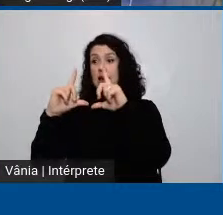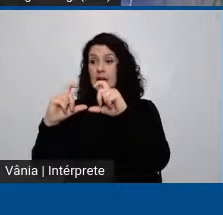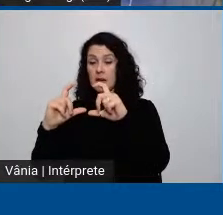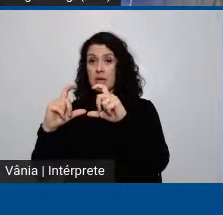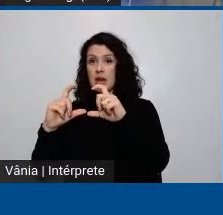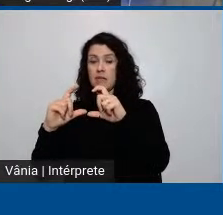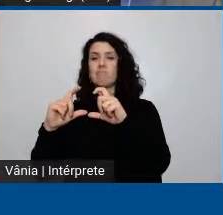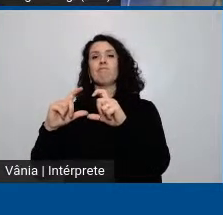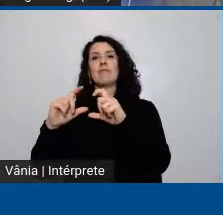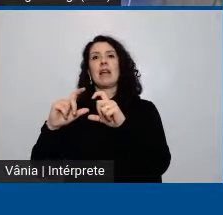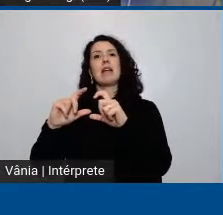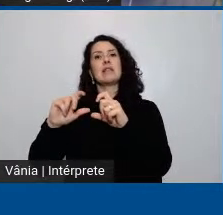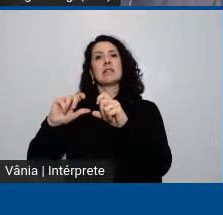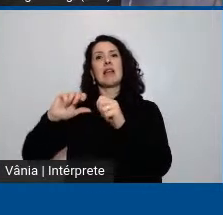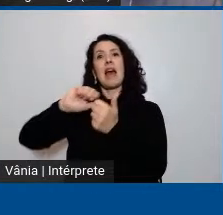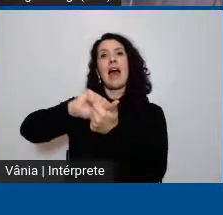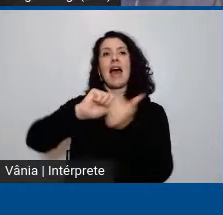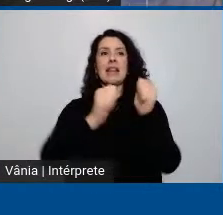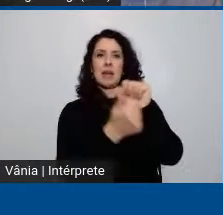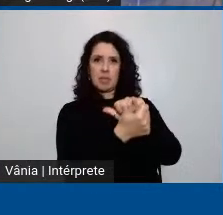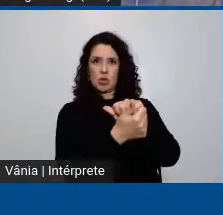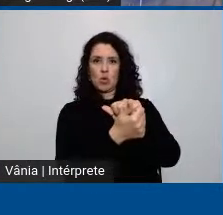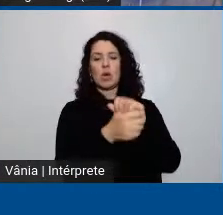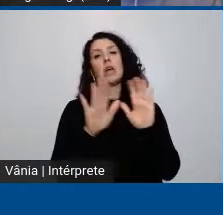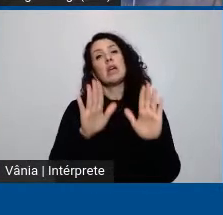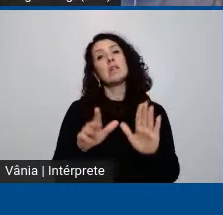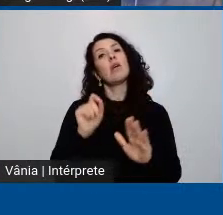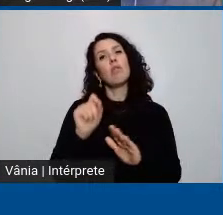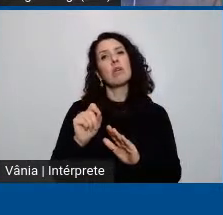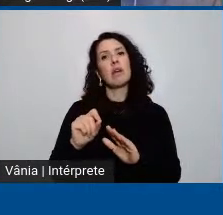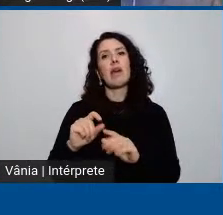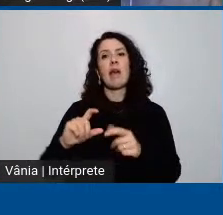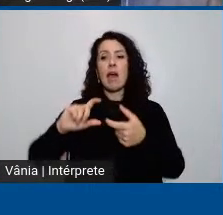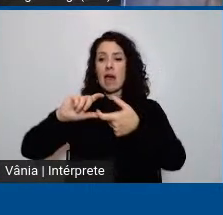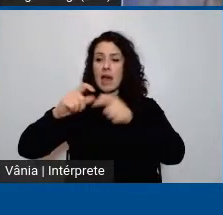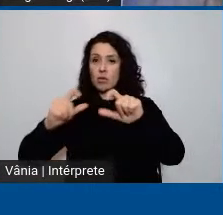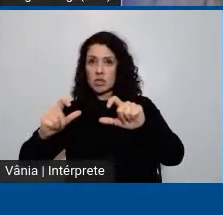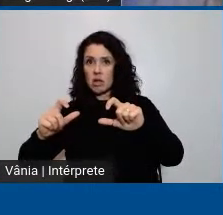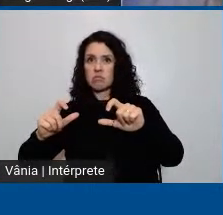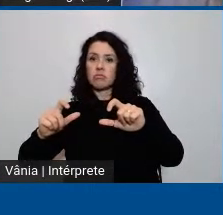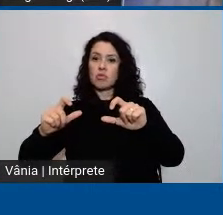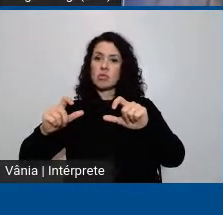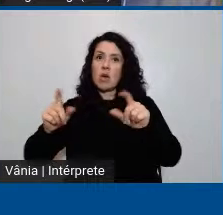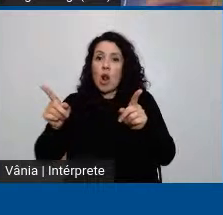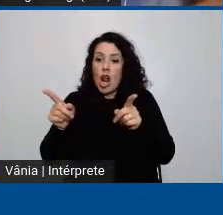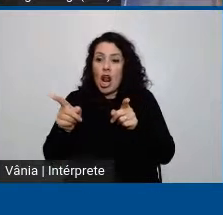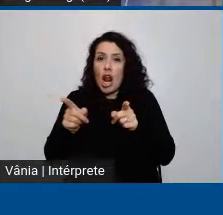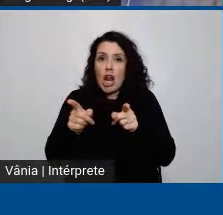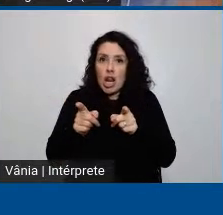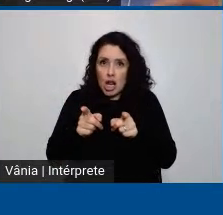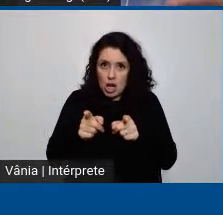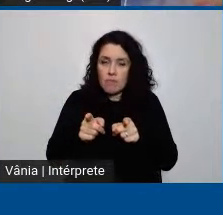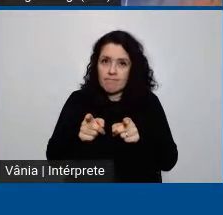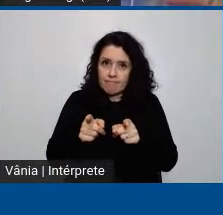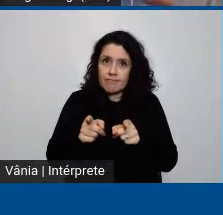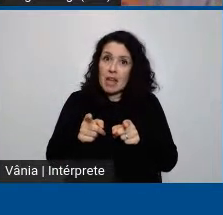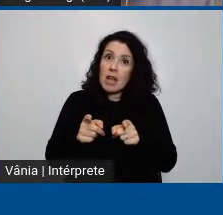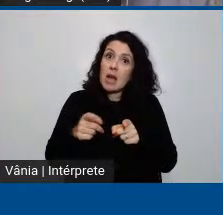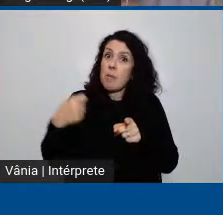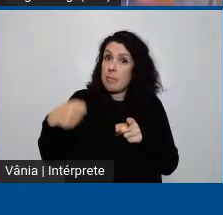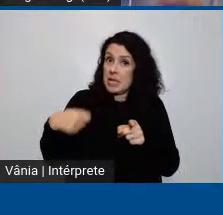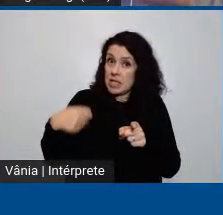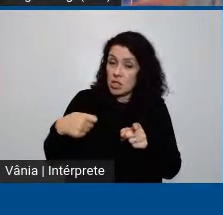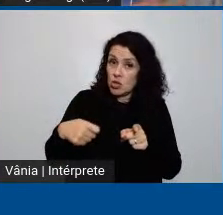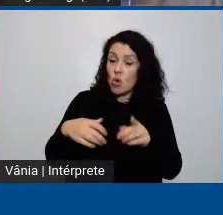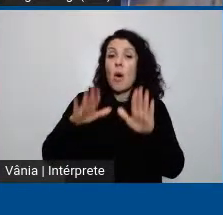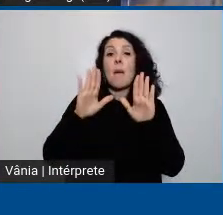uma tendência à redução de formatos, porque a própria gelatina também permitiu a ampliação. Então, esse processo da